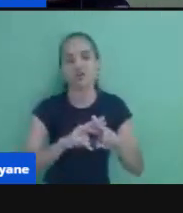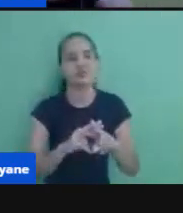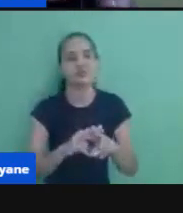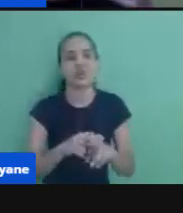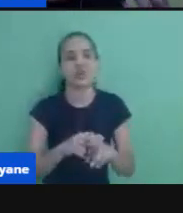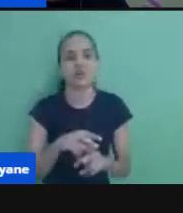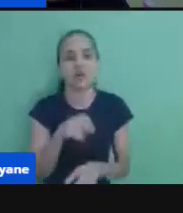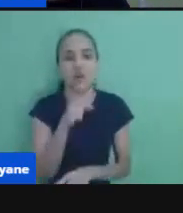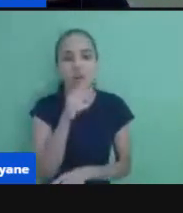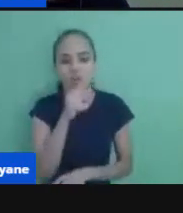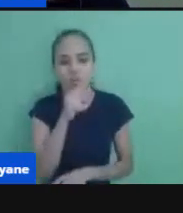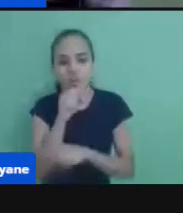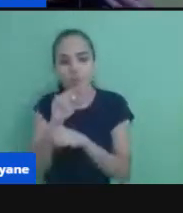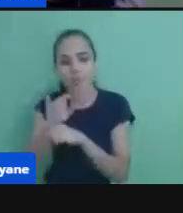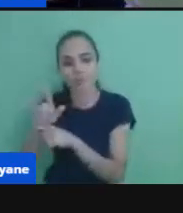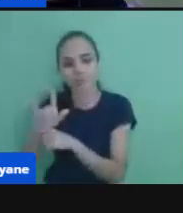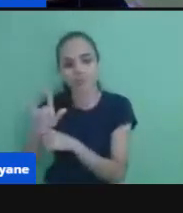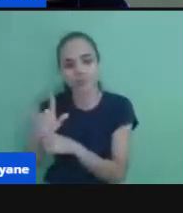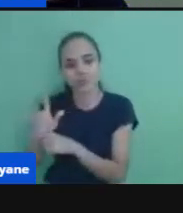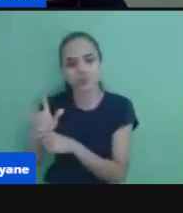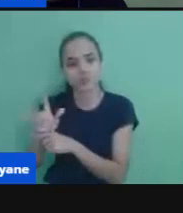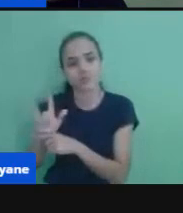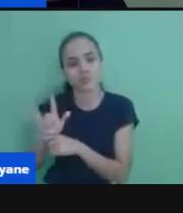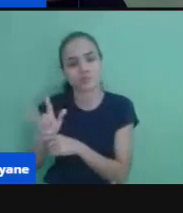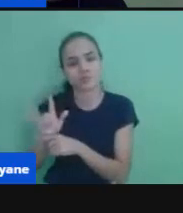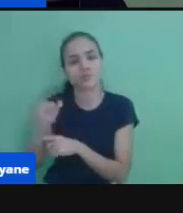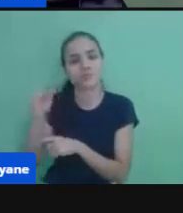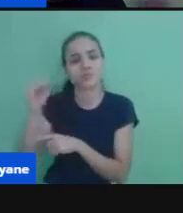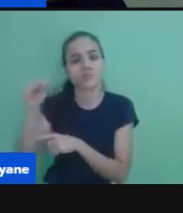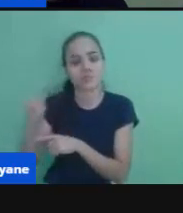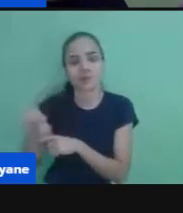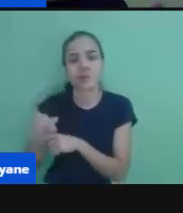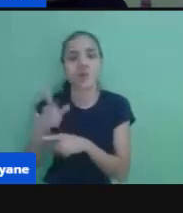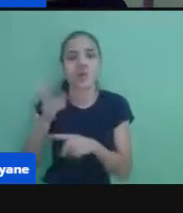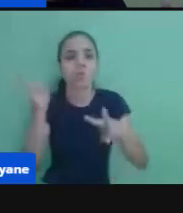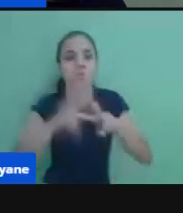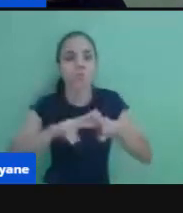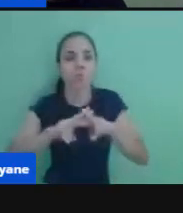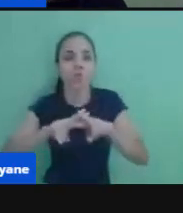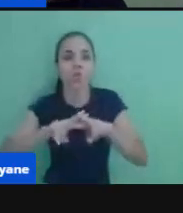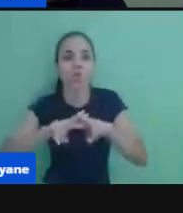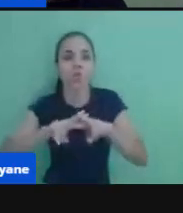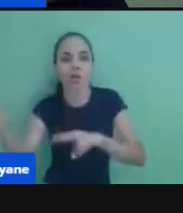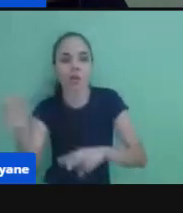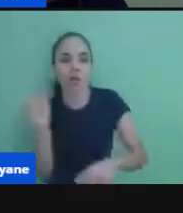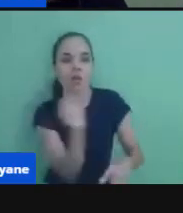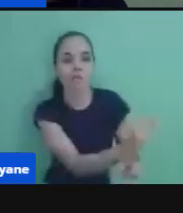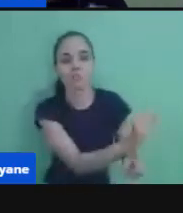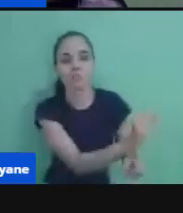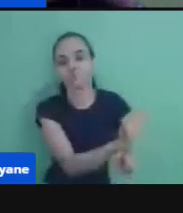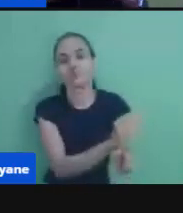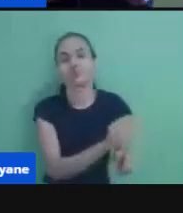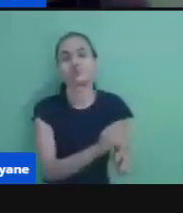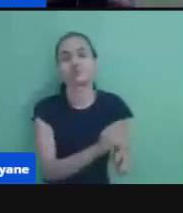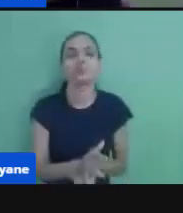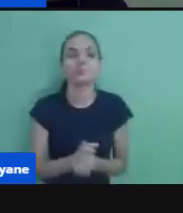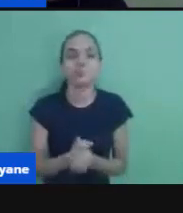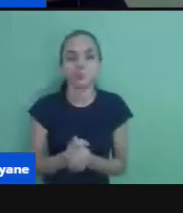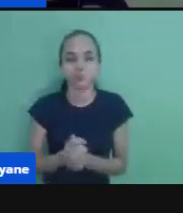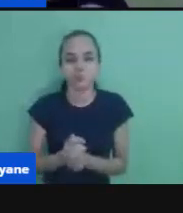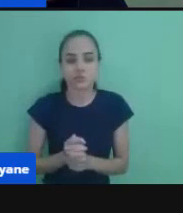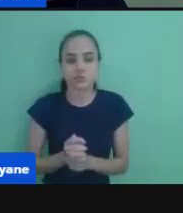é um show. Então, a performance, ela ocorre assim ou ela ocorre daquela outra forma sutil que a pessoa